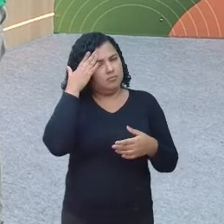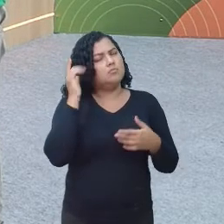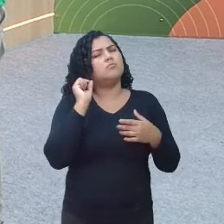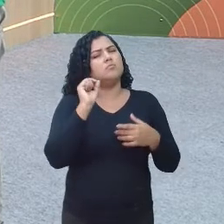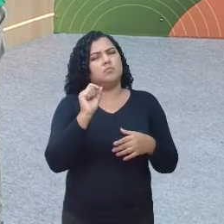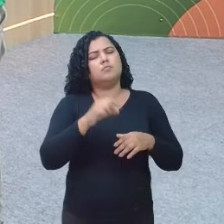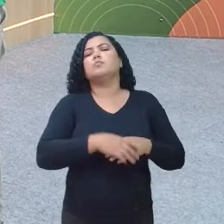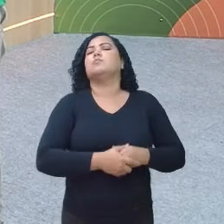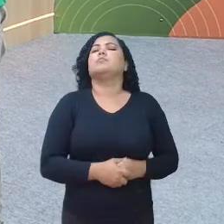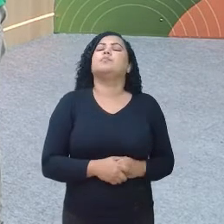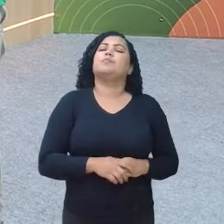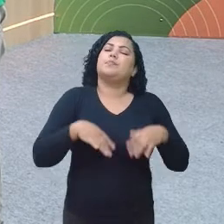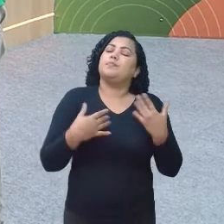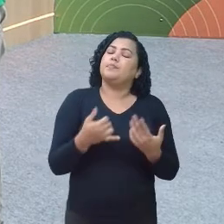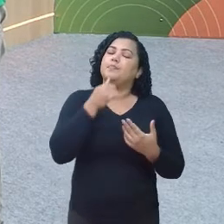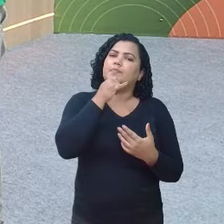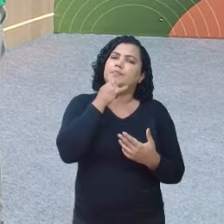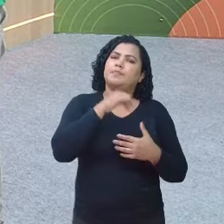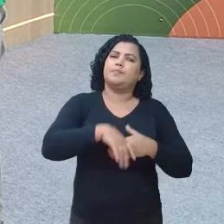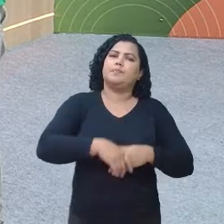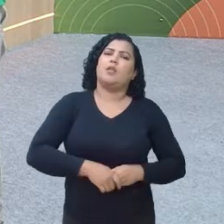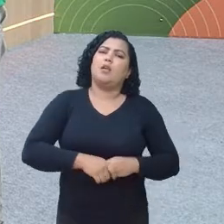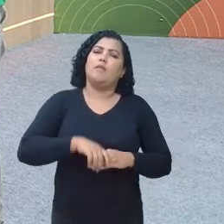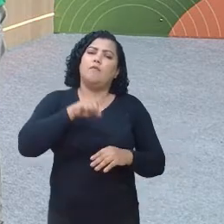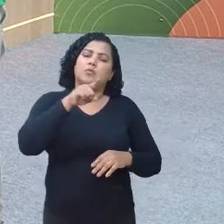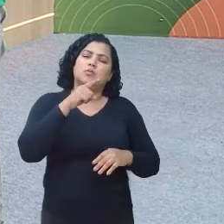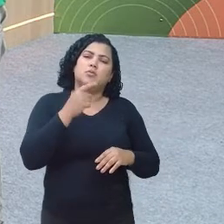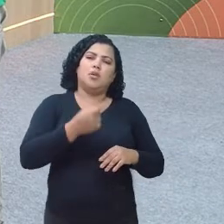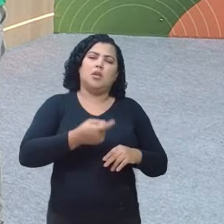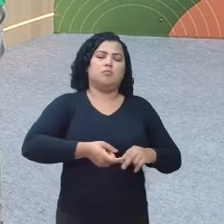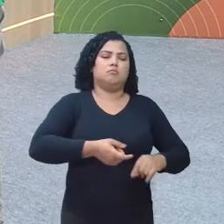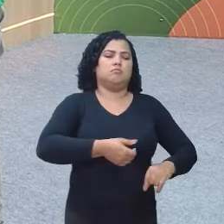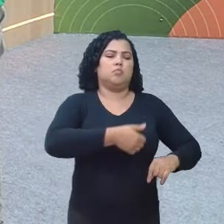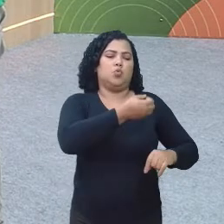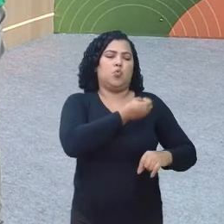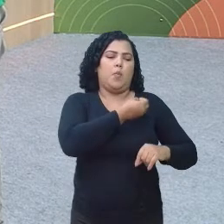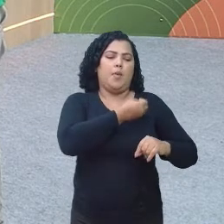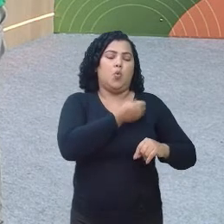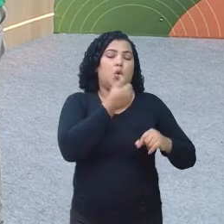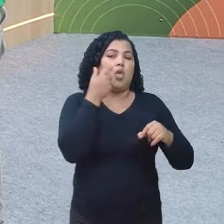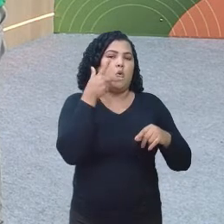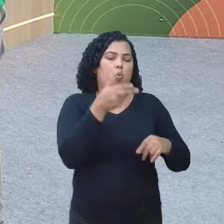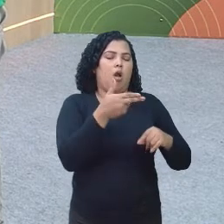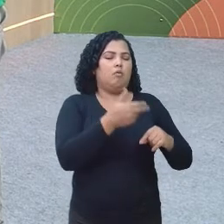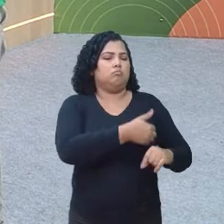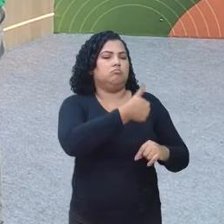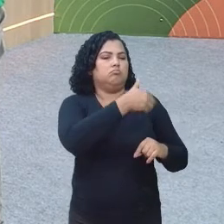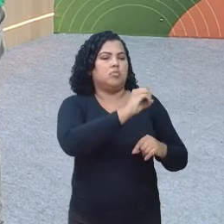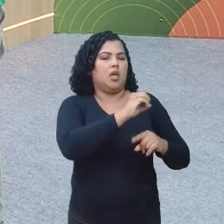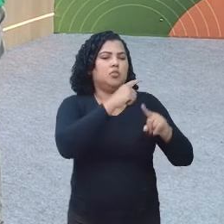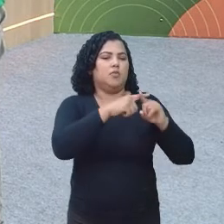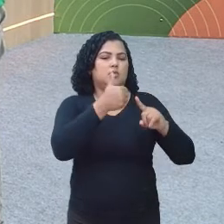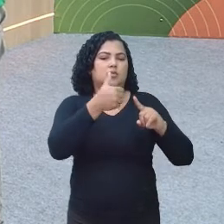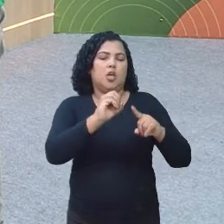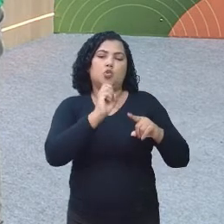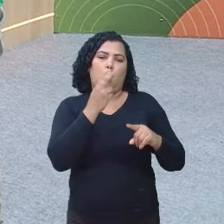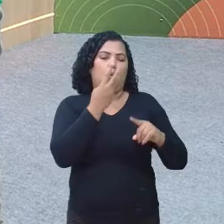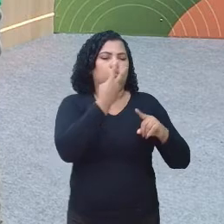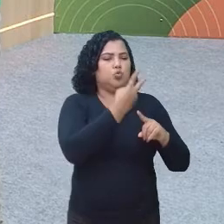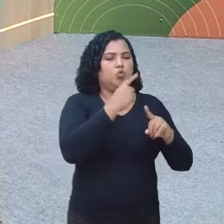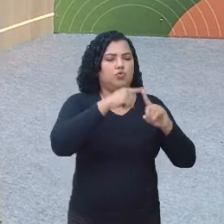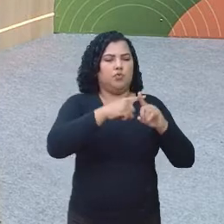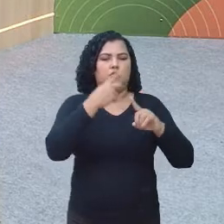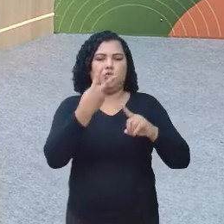isso, que quando você faz a multiplicação de fatores iguais, você chega na potenciação. E se você faz o